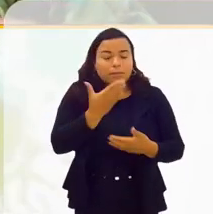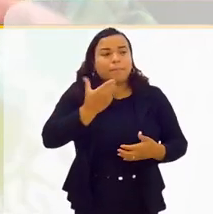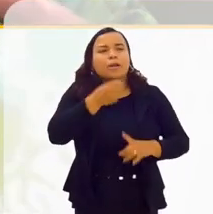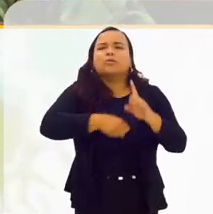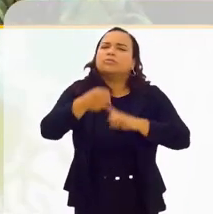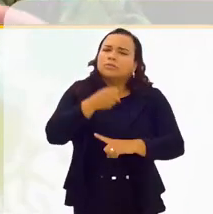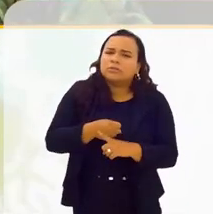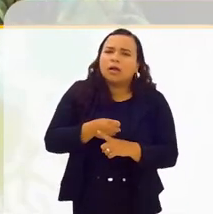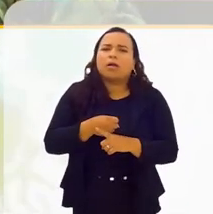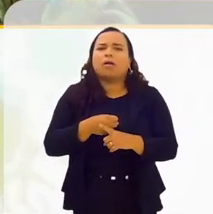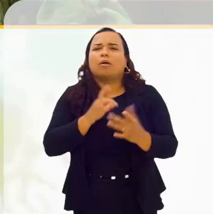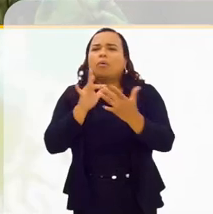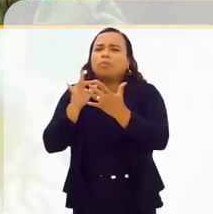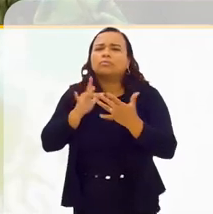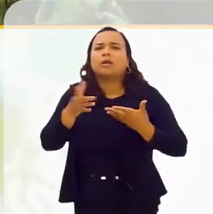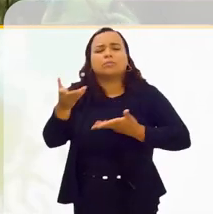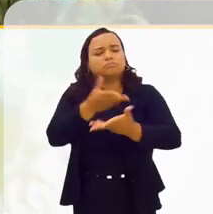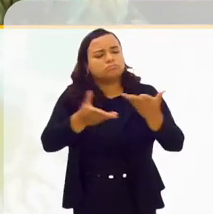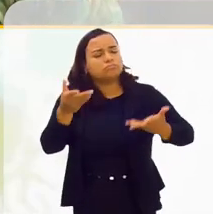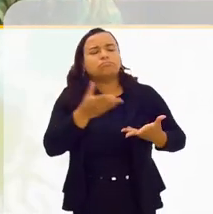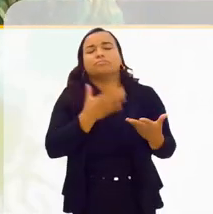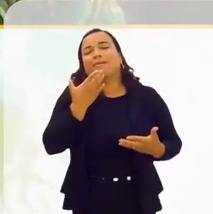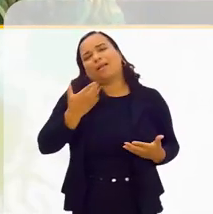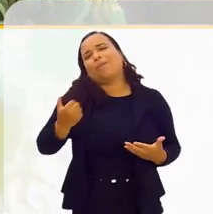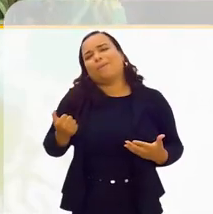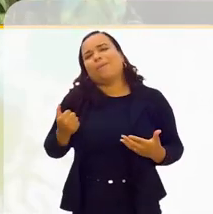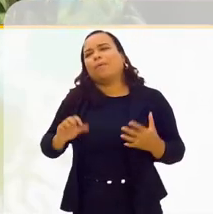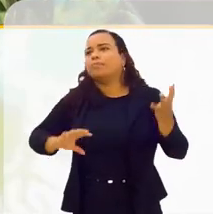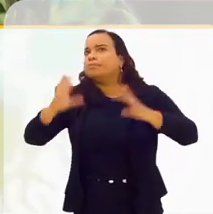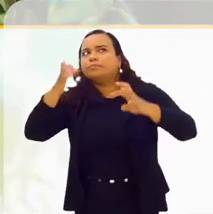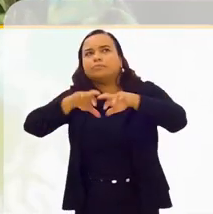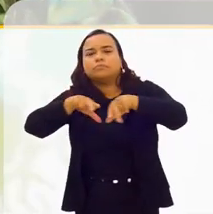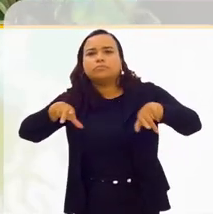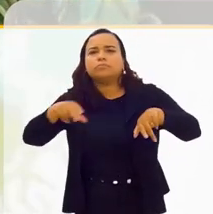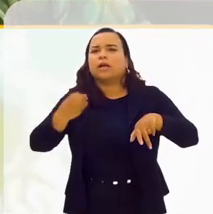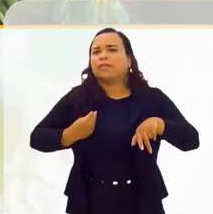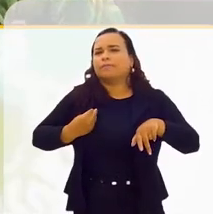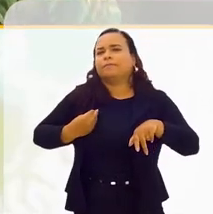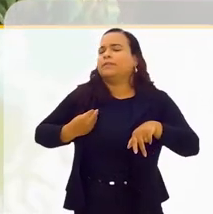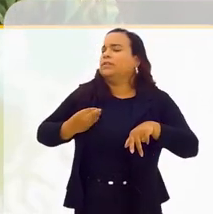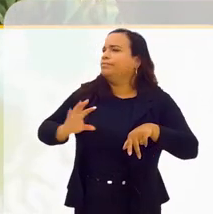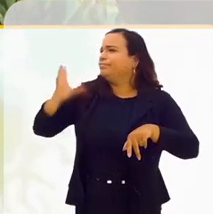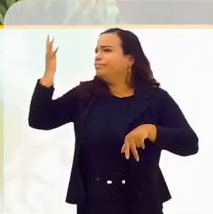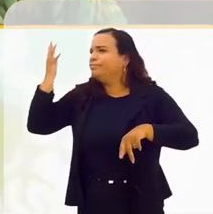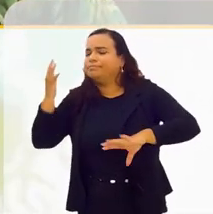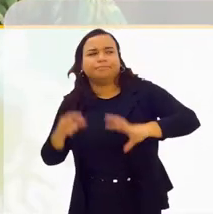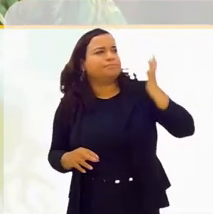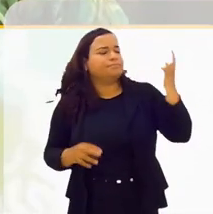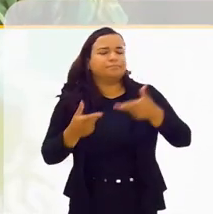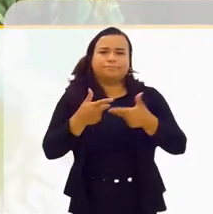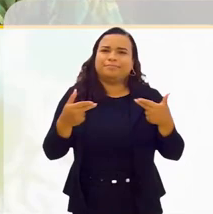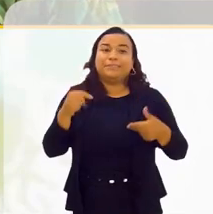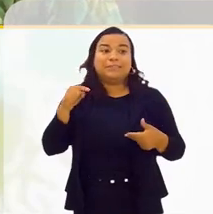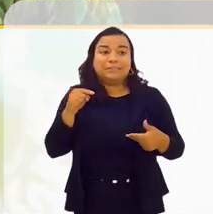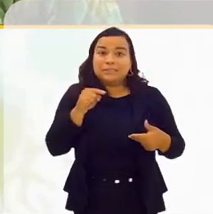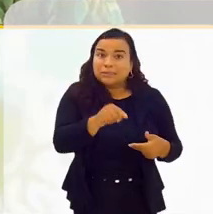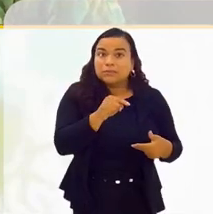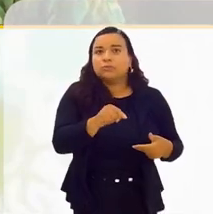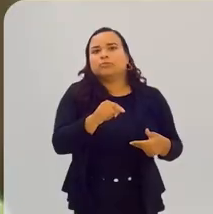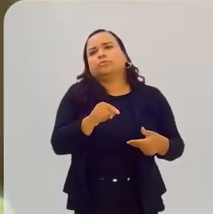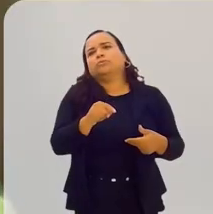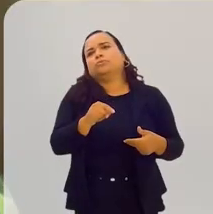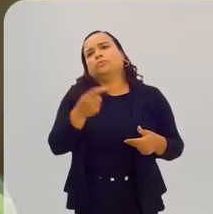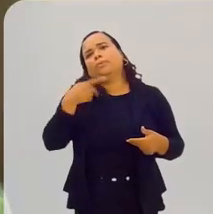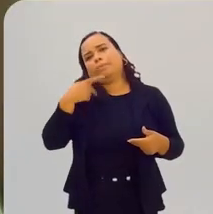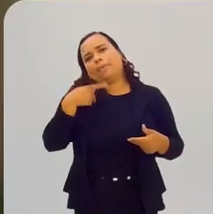melhor socialmente com as pessoas com as com as situações que a vida apresenta mostra isso eu acho